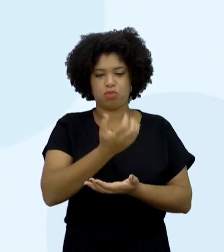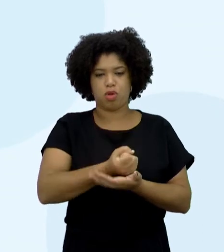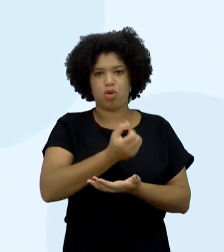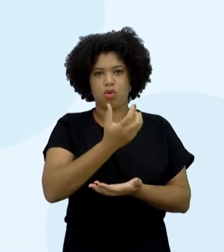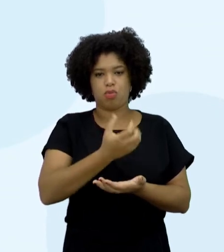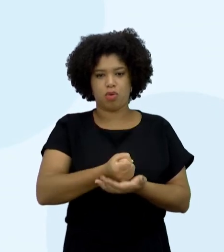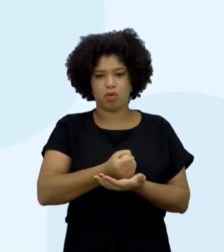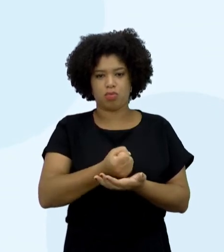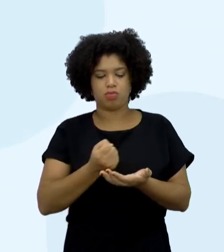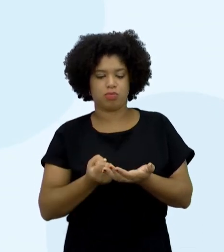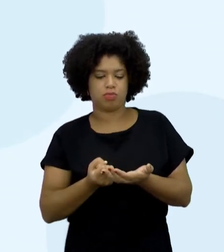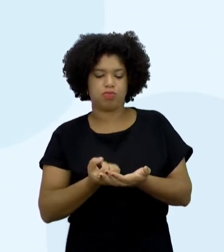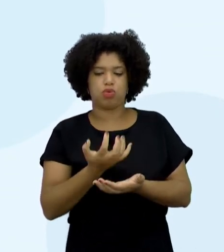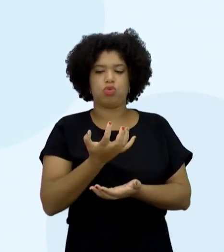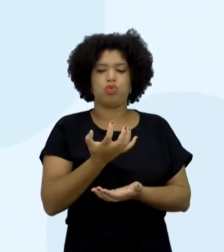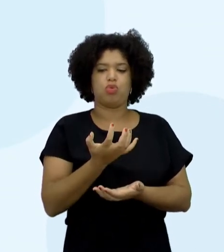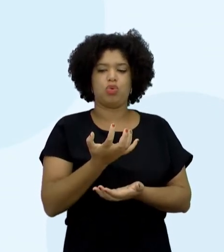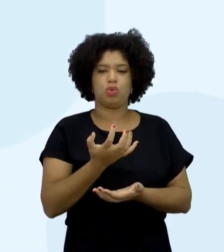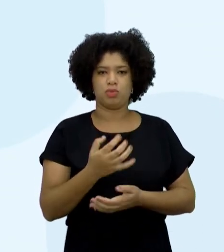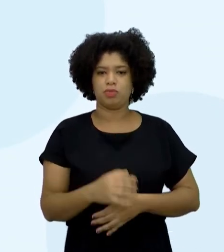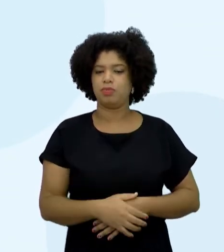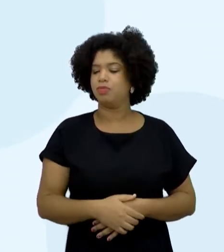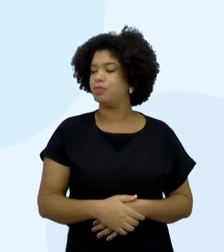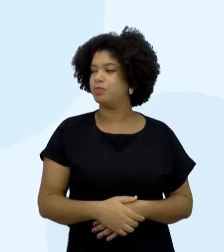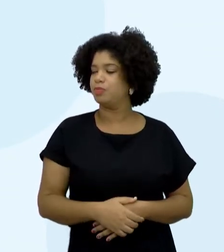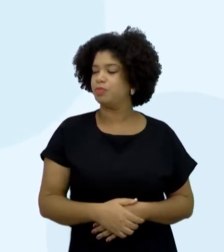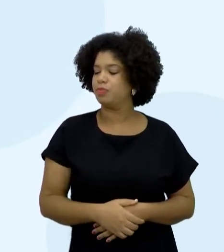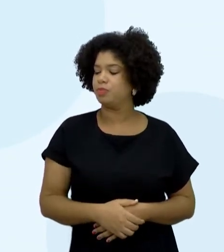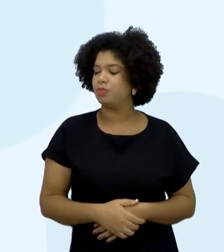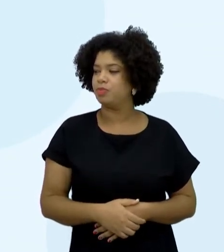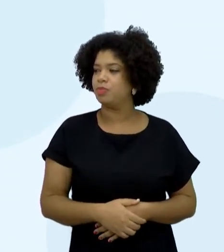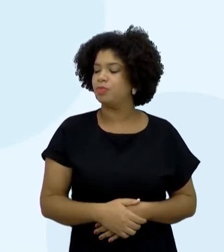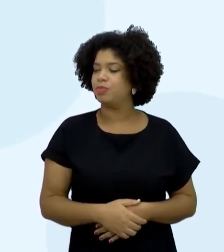os raios solares,